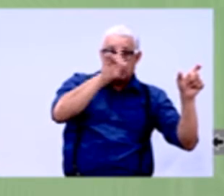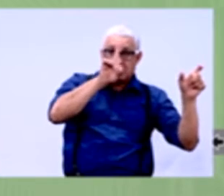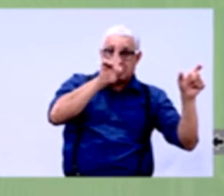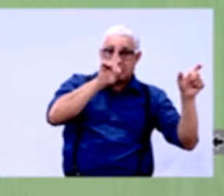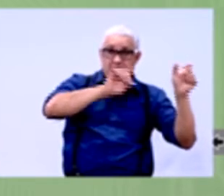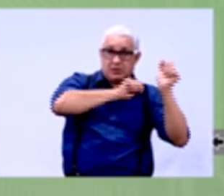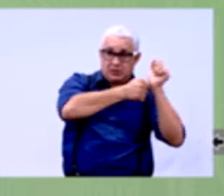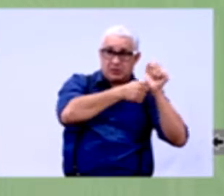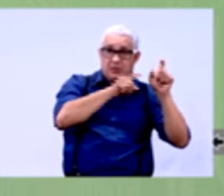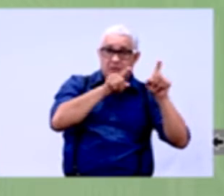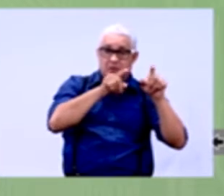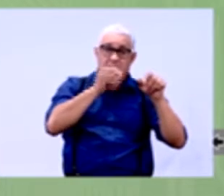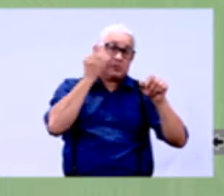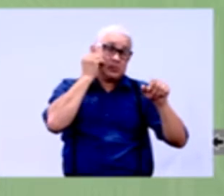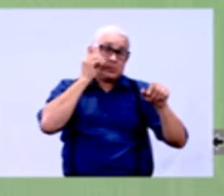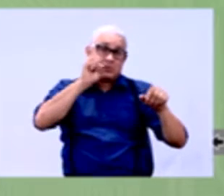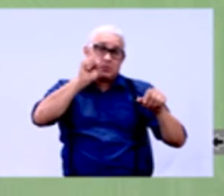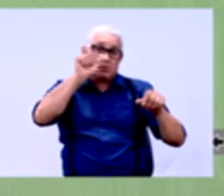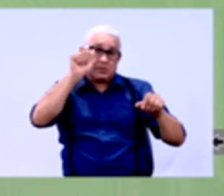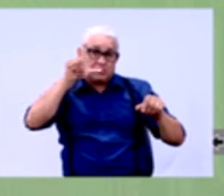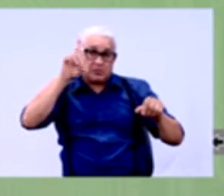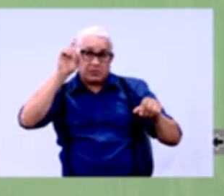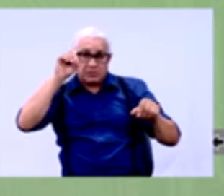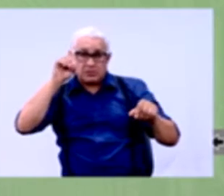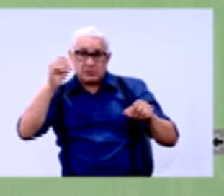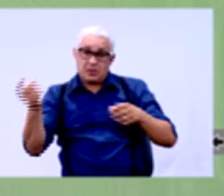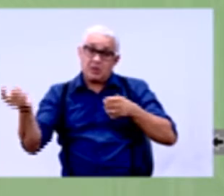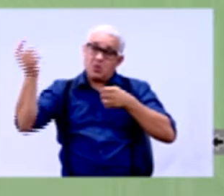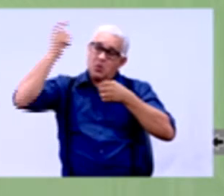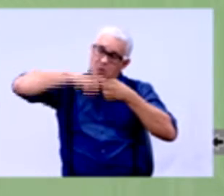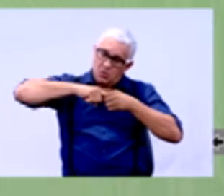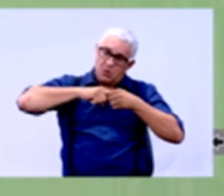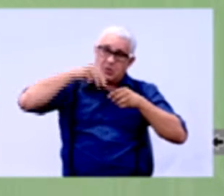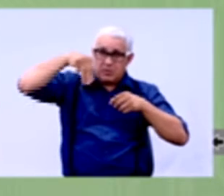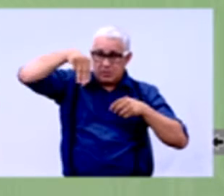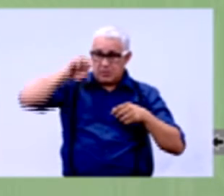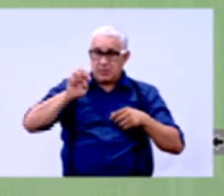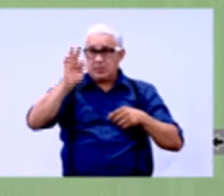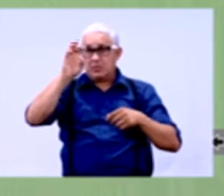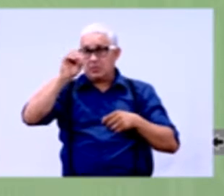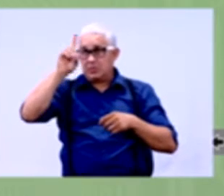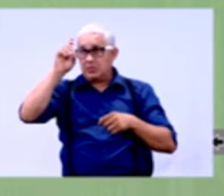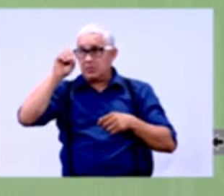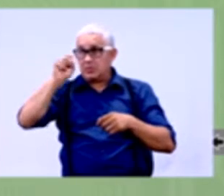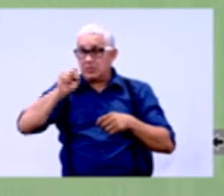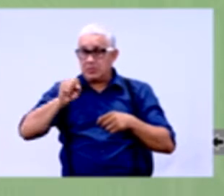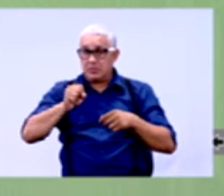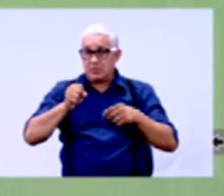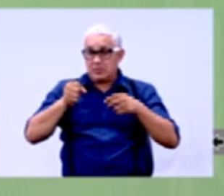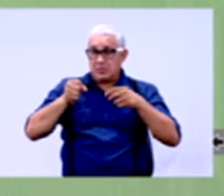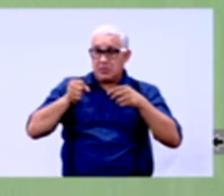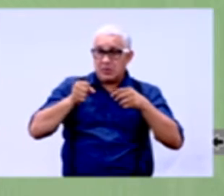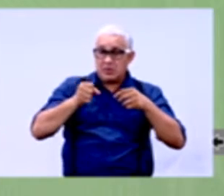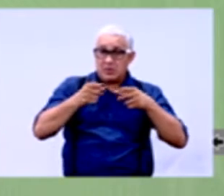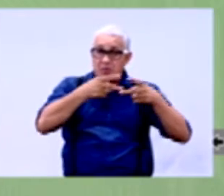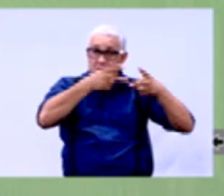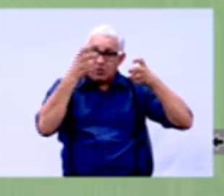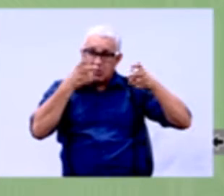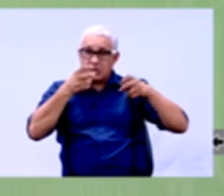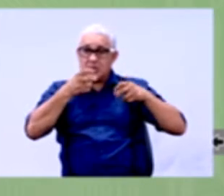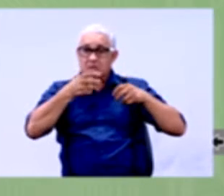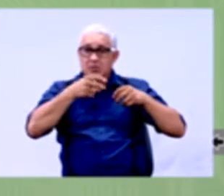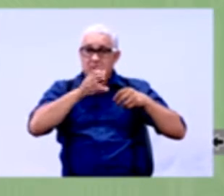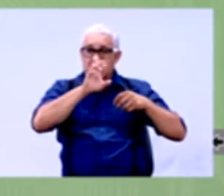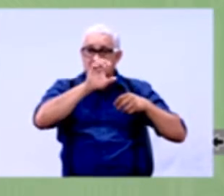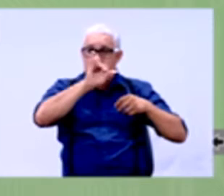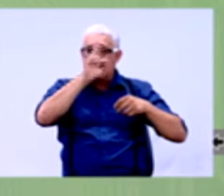saldo e o saldo vai retornar. Então esses métodos, aqui identifica cliente e consulta saldo, vão estar